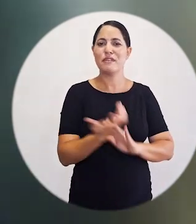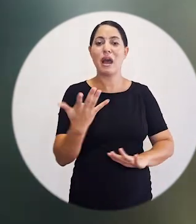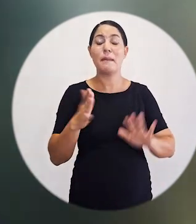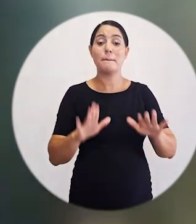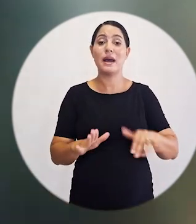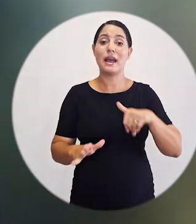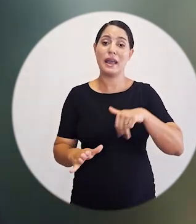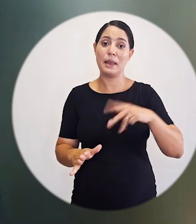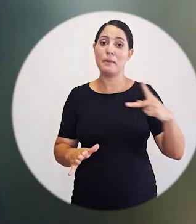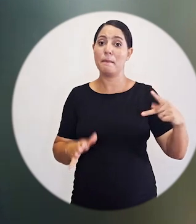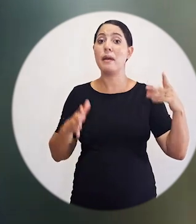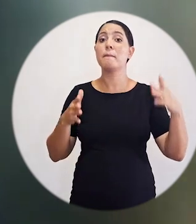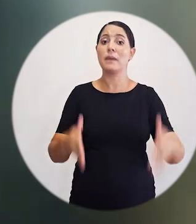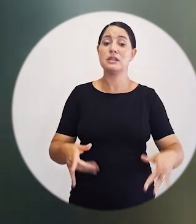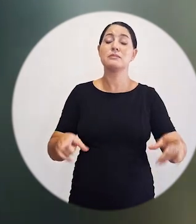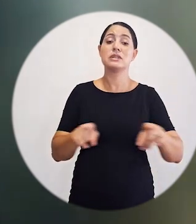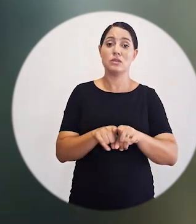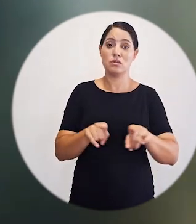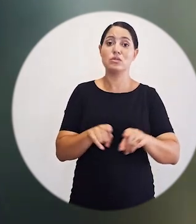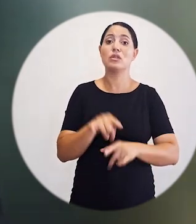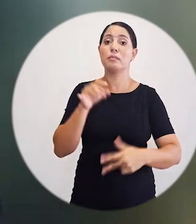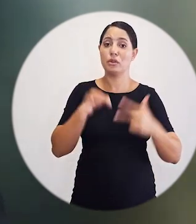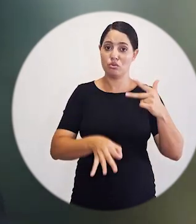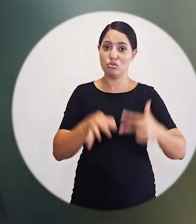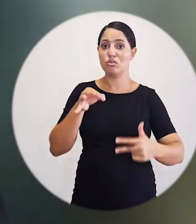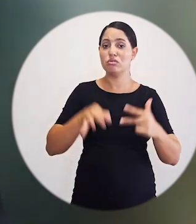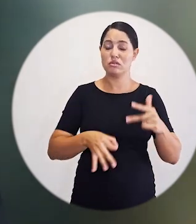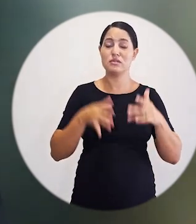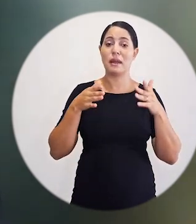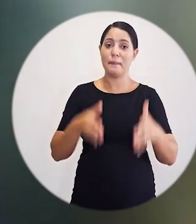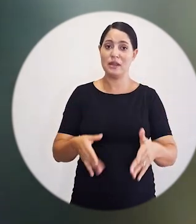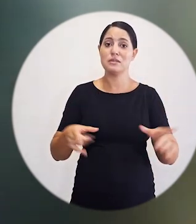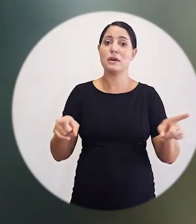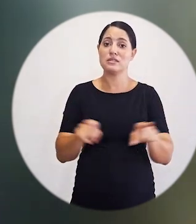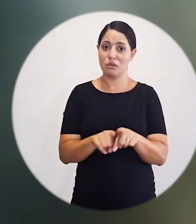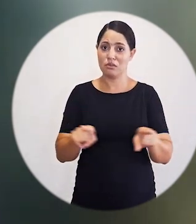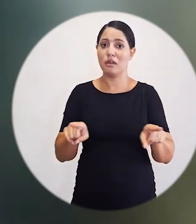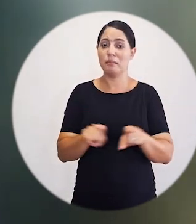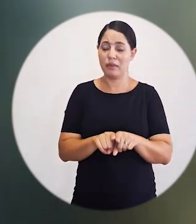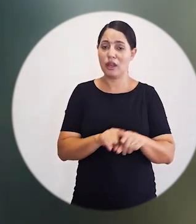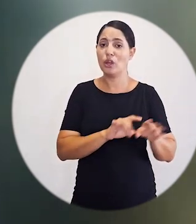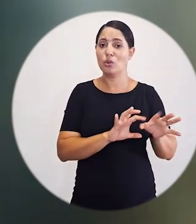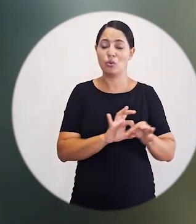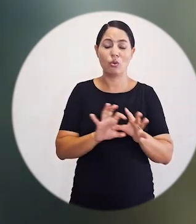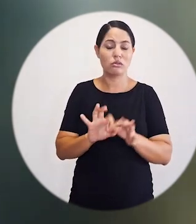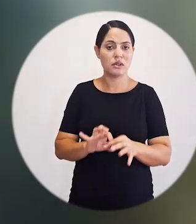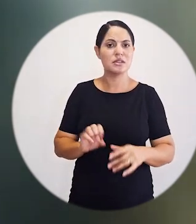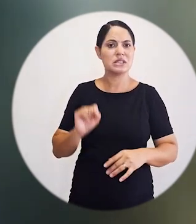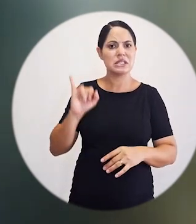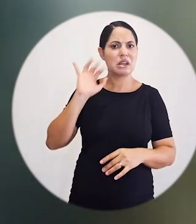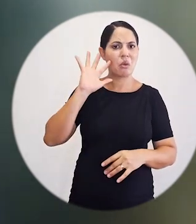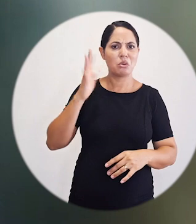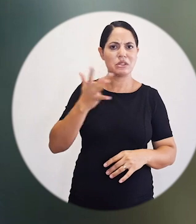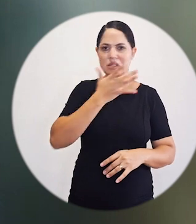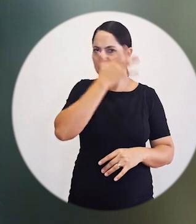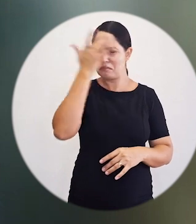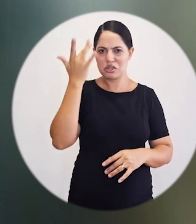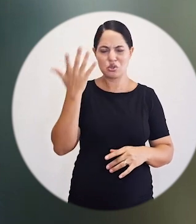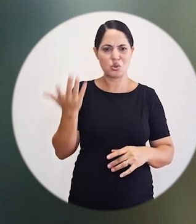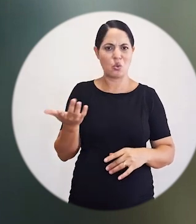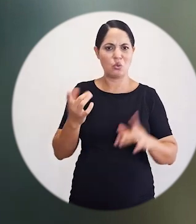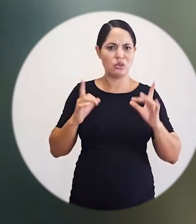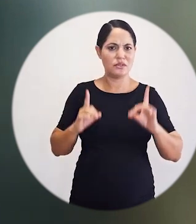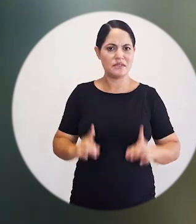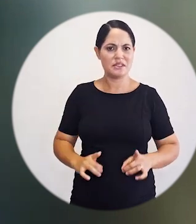denúncias, a participação dos ministérios públicos e o judiciário, quando demandado, que haja